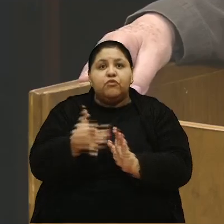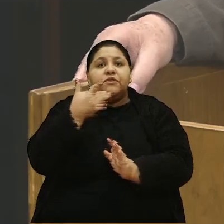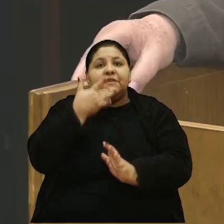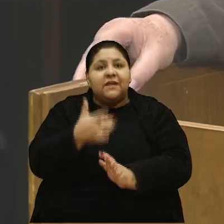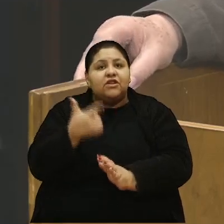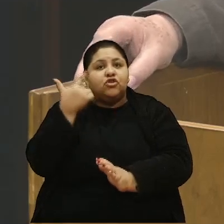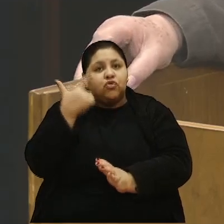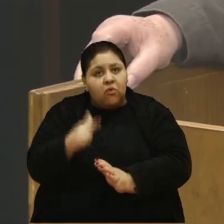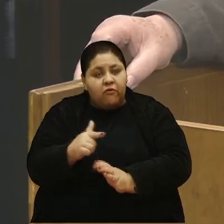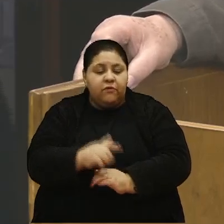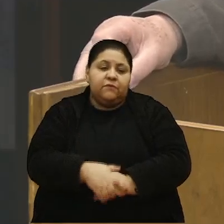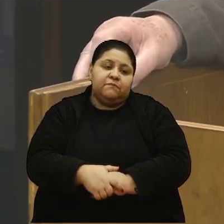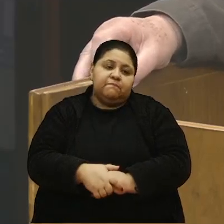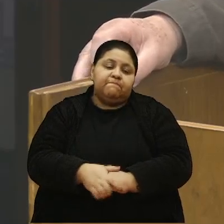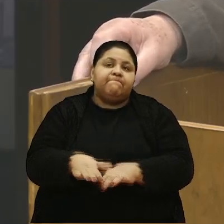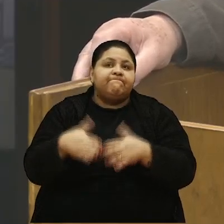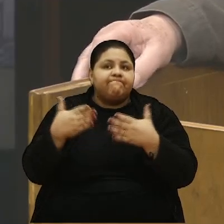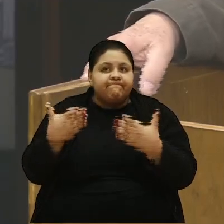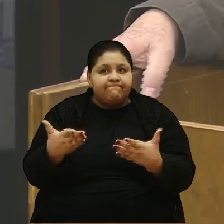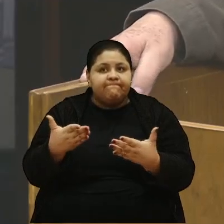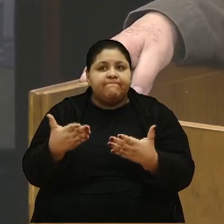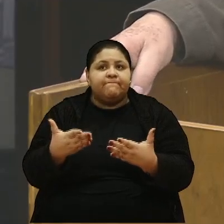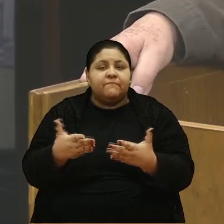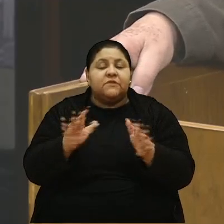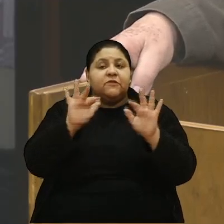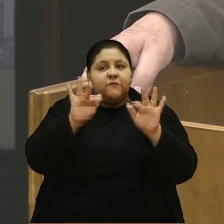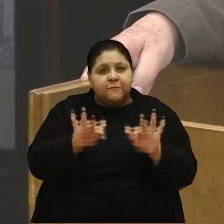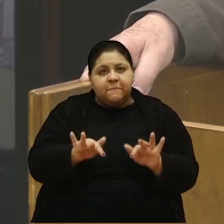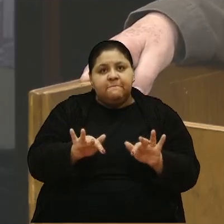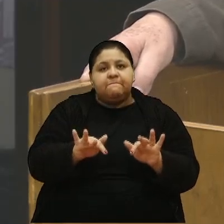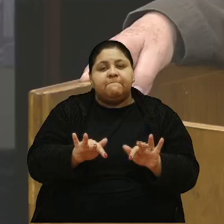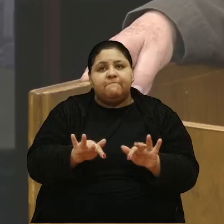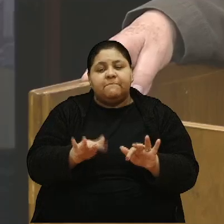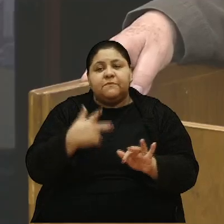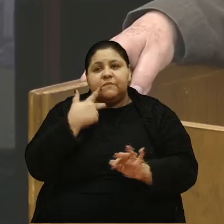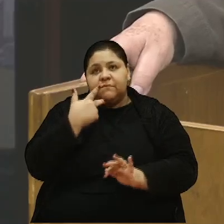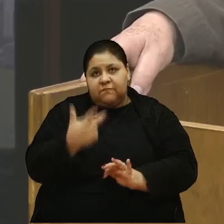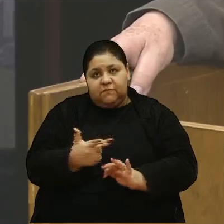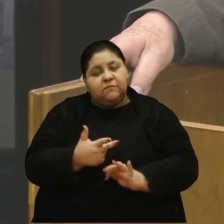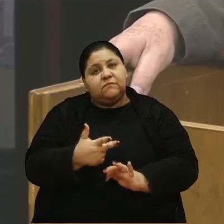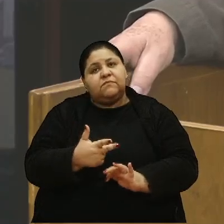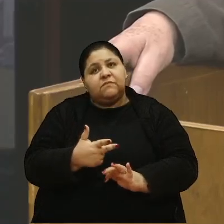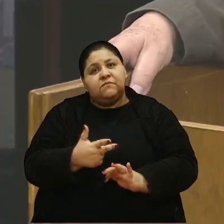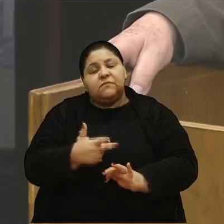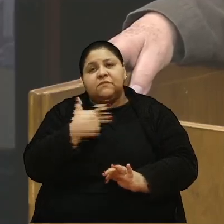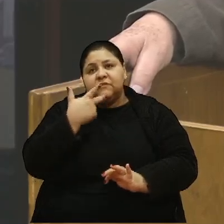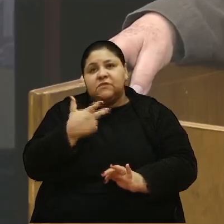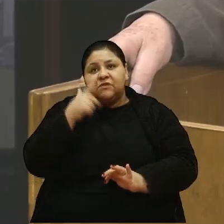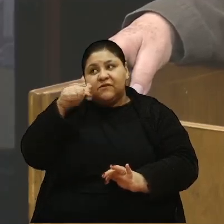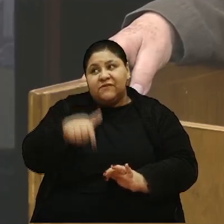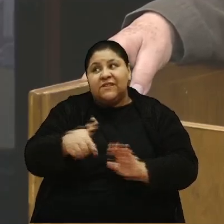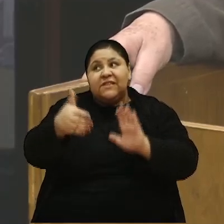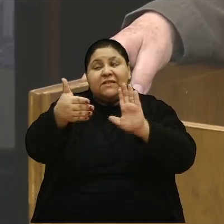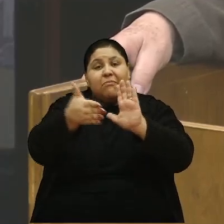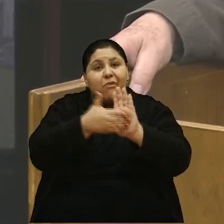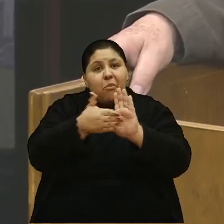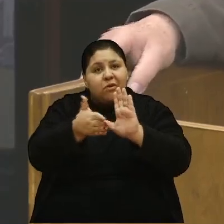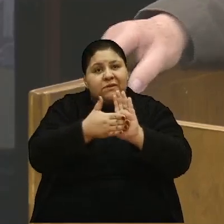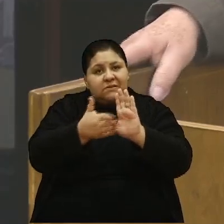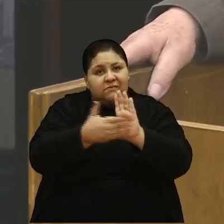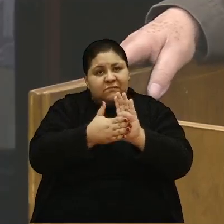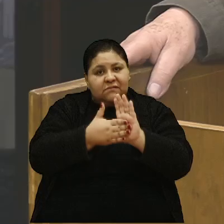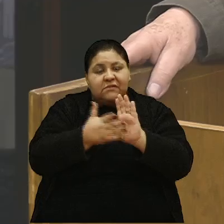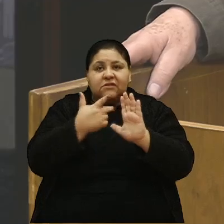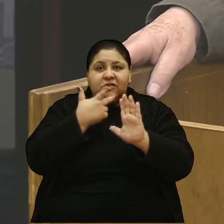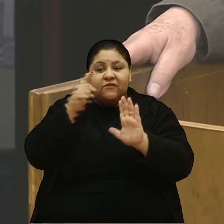novo. Então, concluo essa minha manifestação trazendo essa proposta que